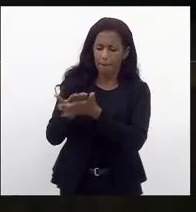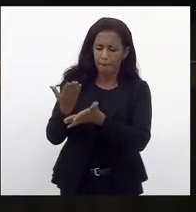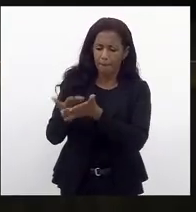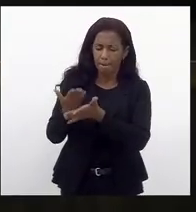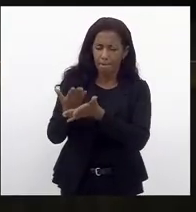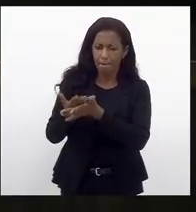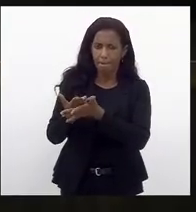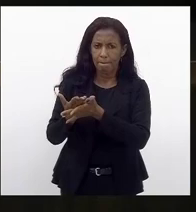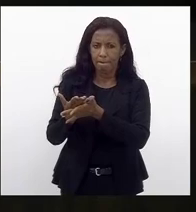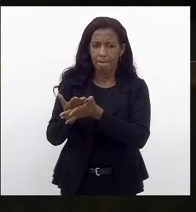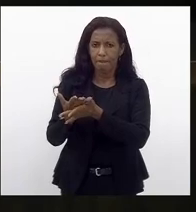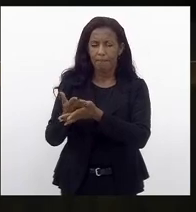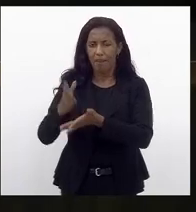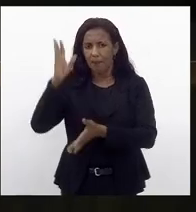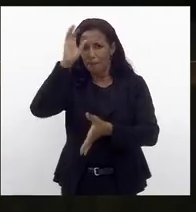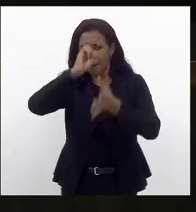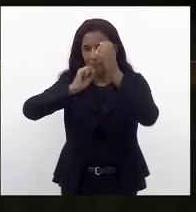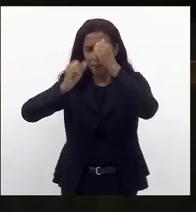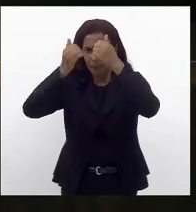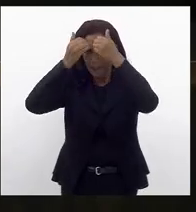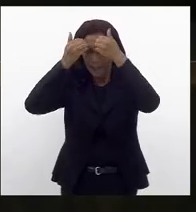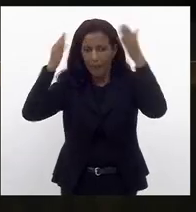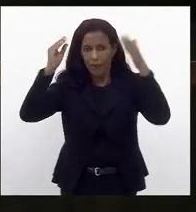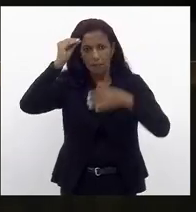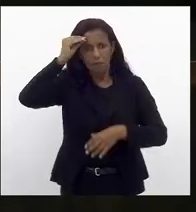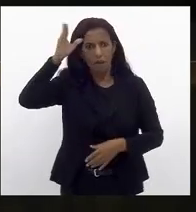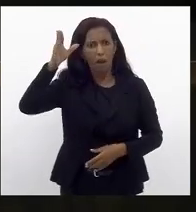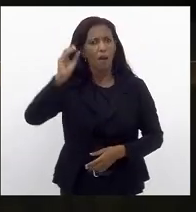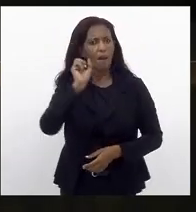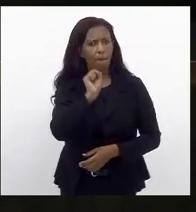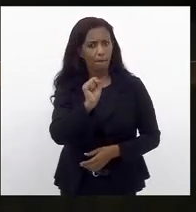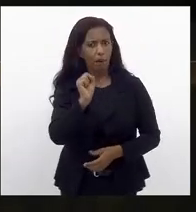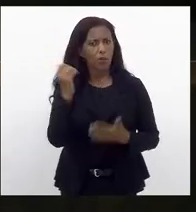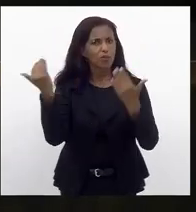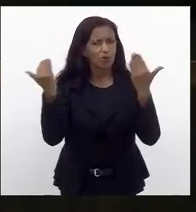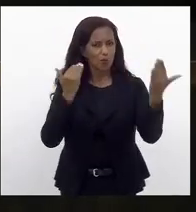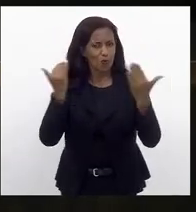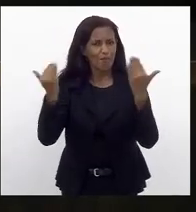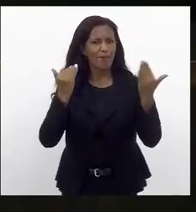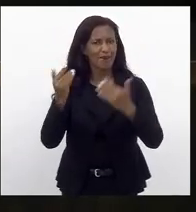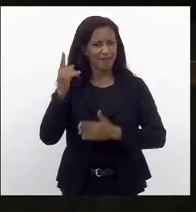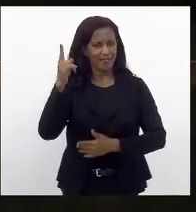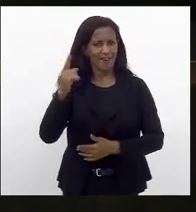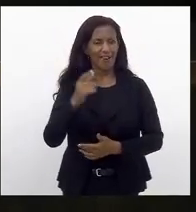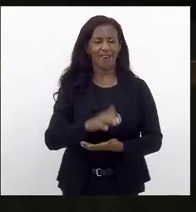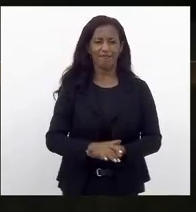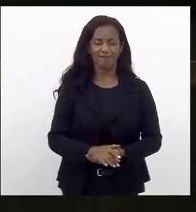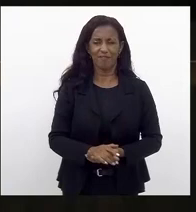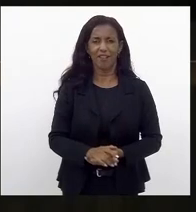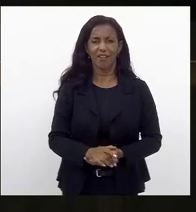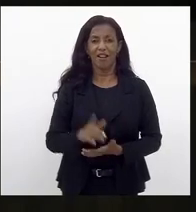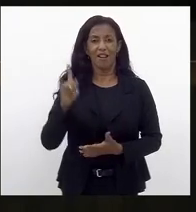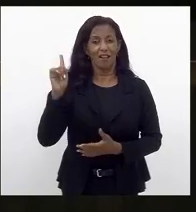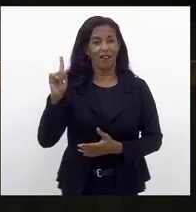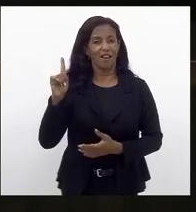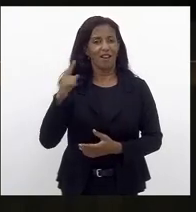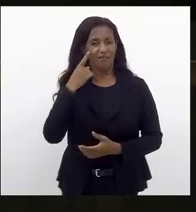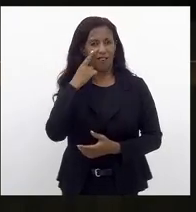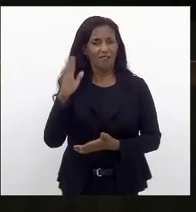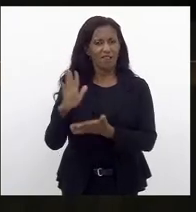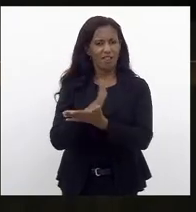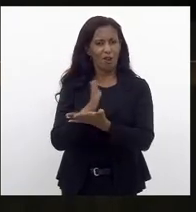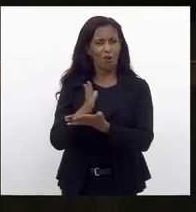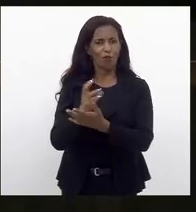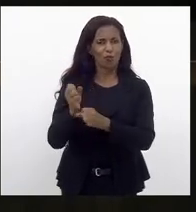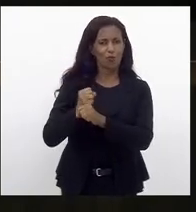universidade sabes atenção infantil possa diferença podem comparar o Ideb de dormir 5 7 9 11 da região metropolitana vai ver